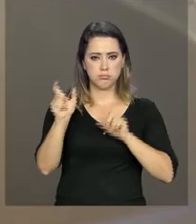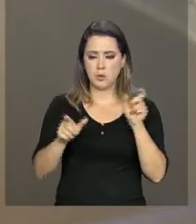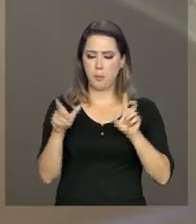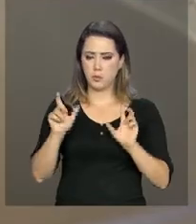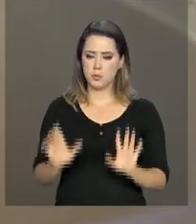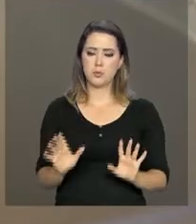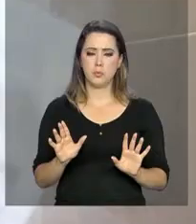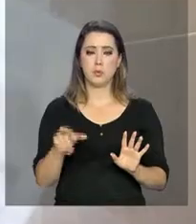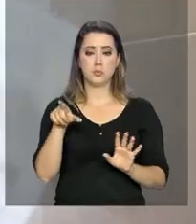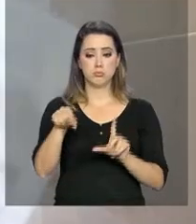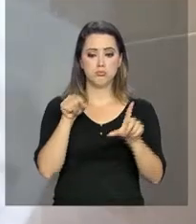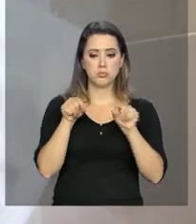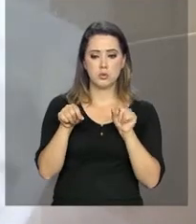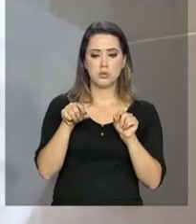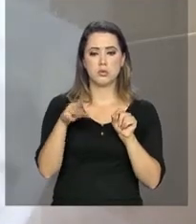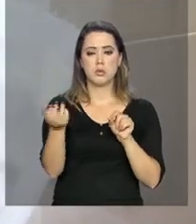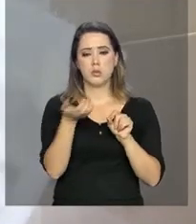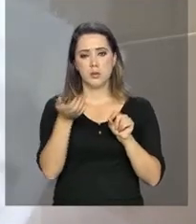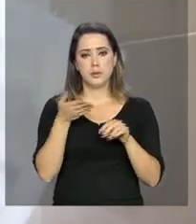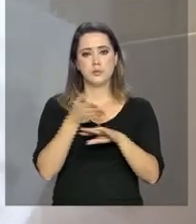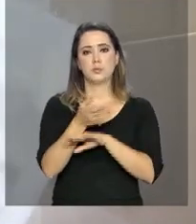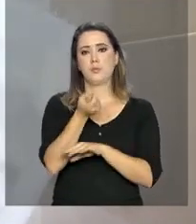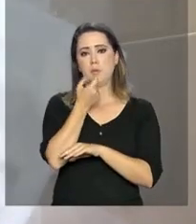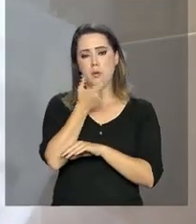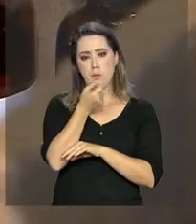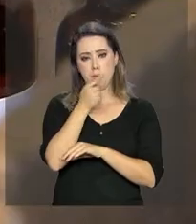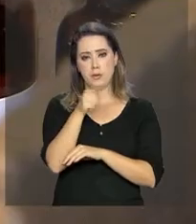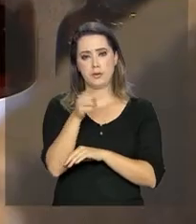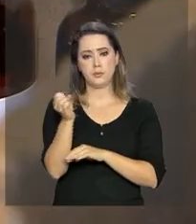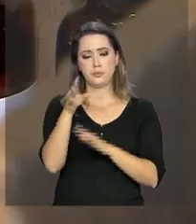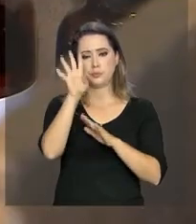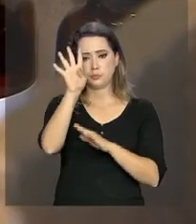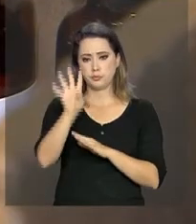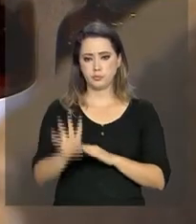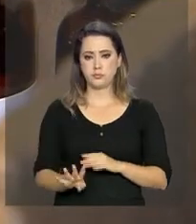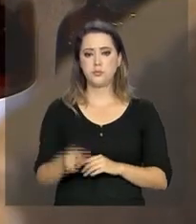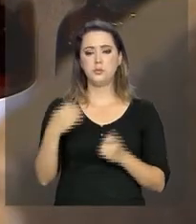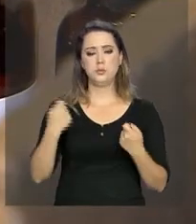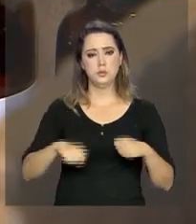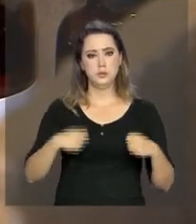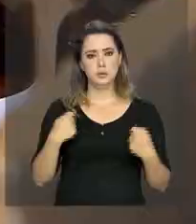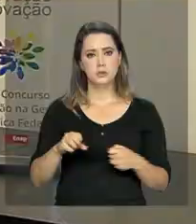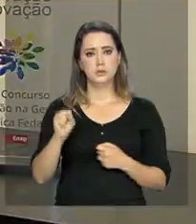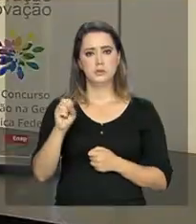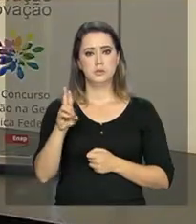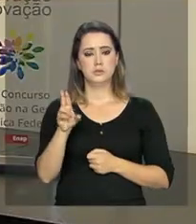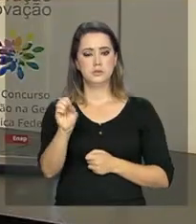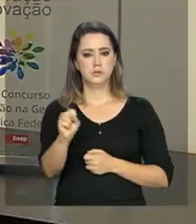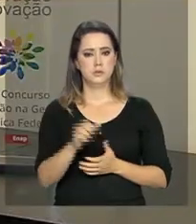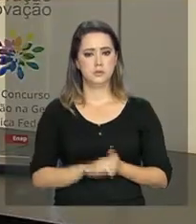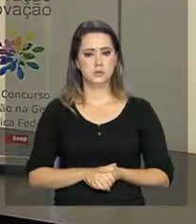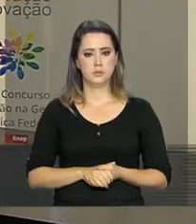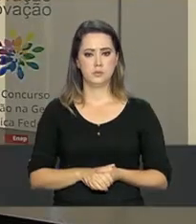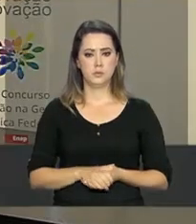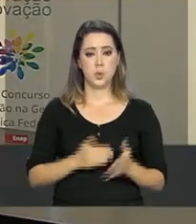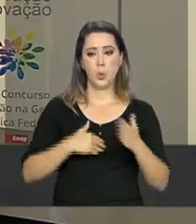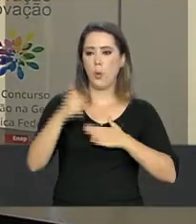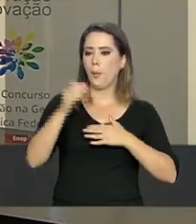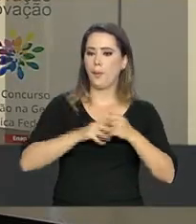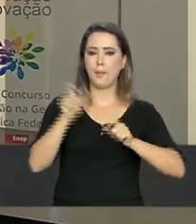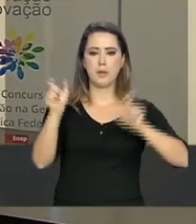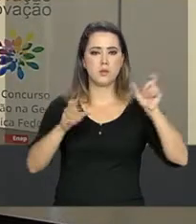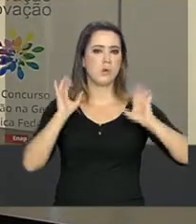ou não daquele medicamento na lista de medicamentos essenciais do sul qualquer cidadão